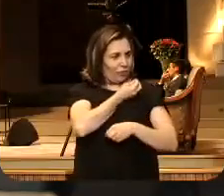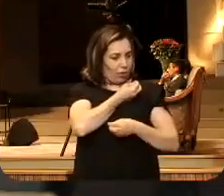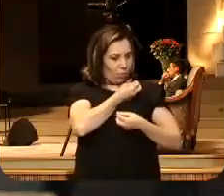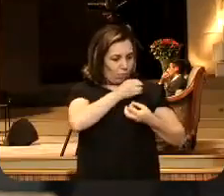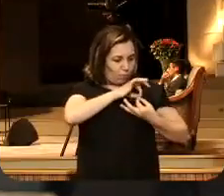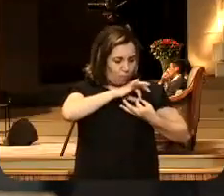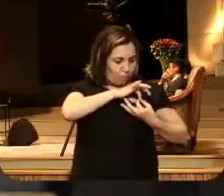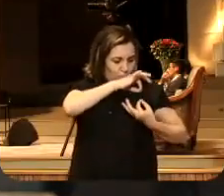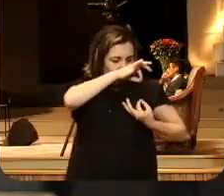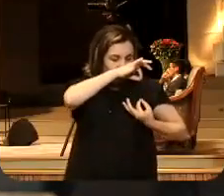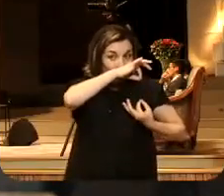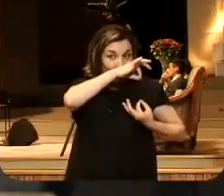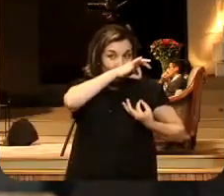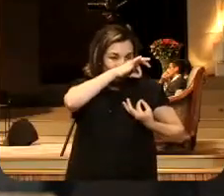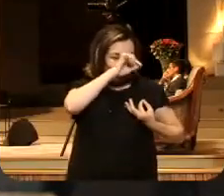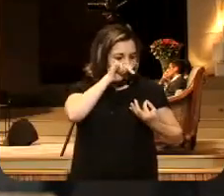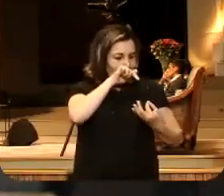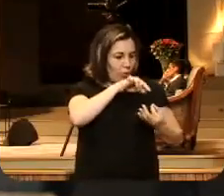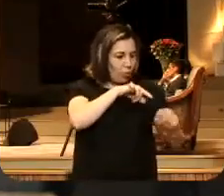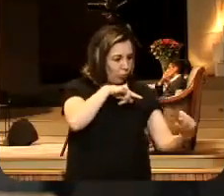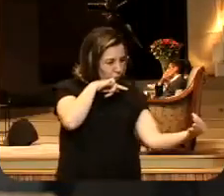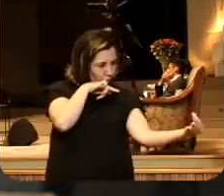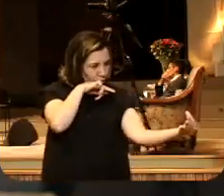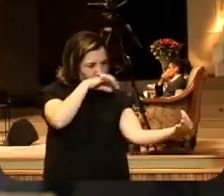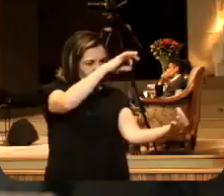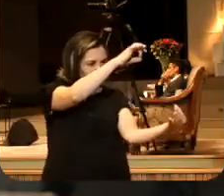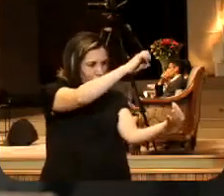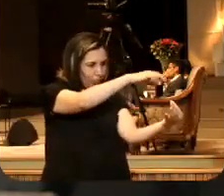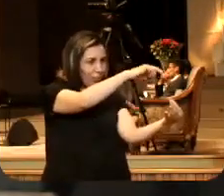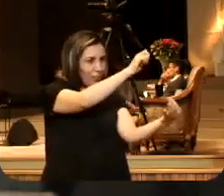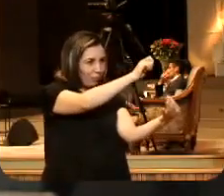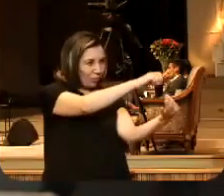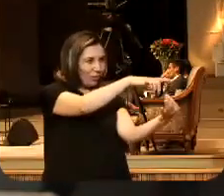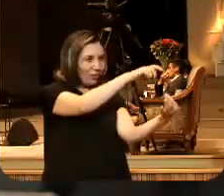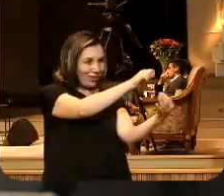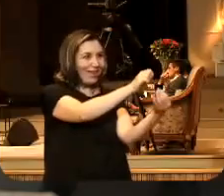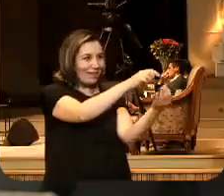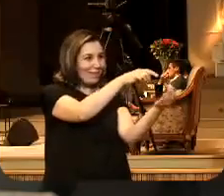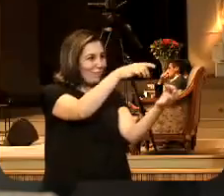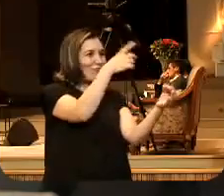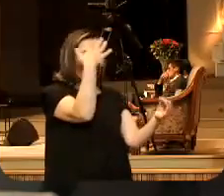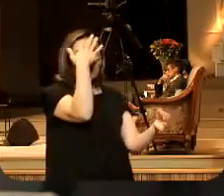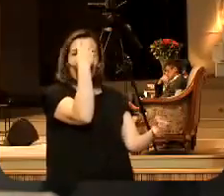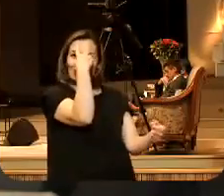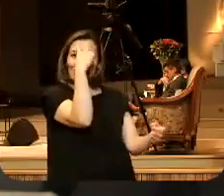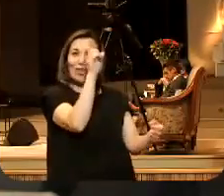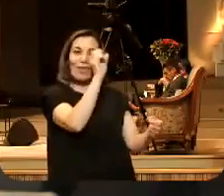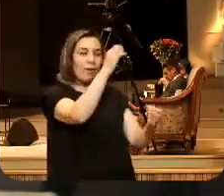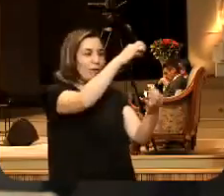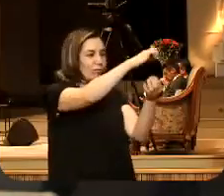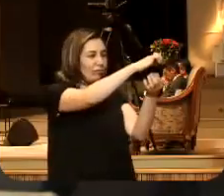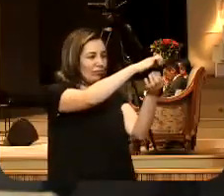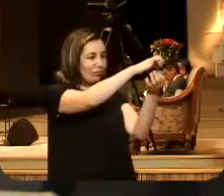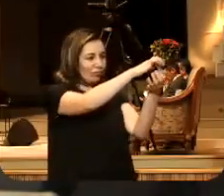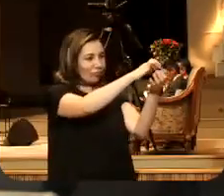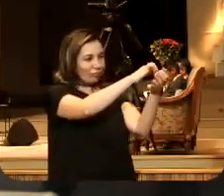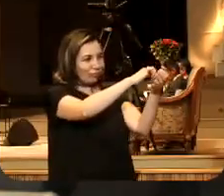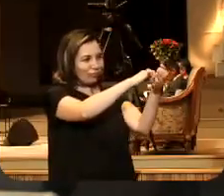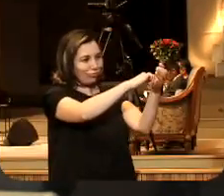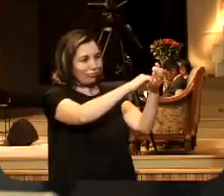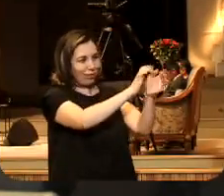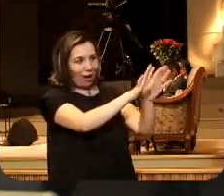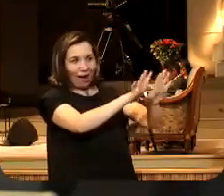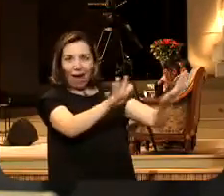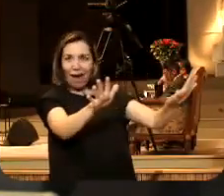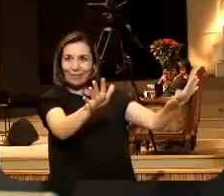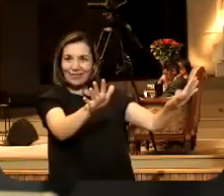podemos escolher ir na direção do sofrimento. Como assim, Érica? Me explica